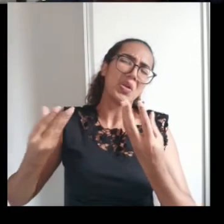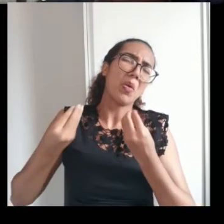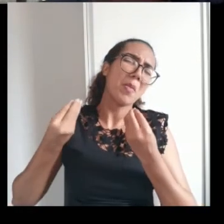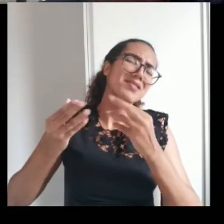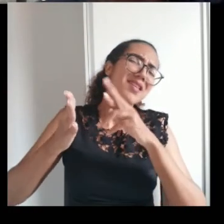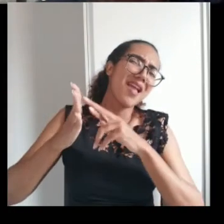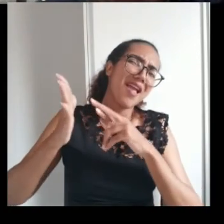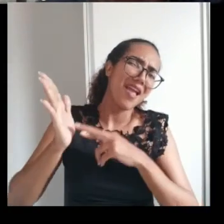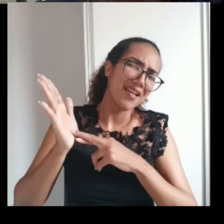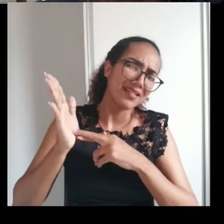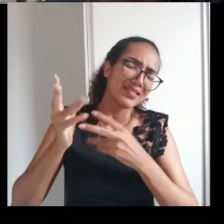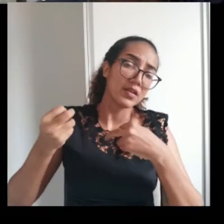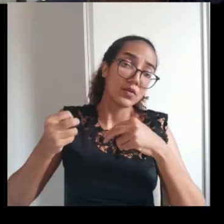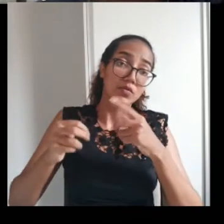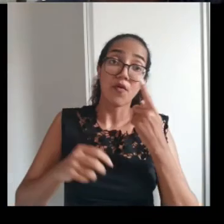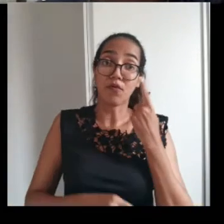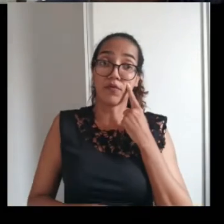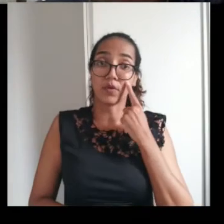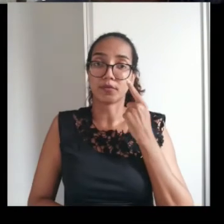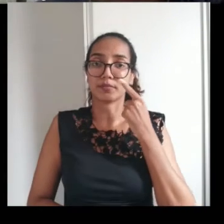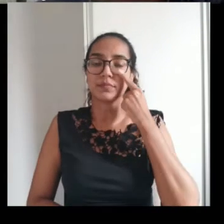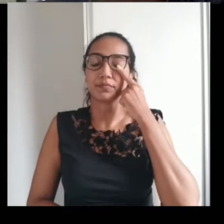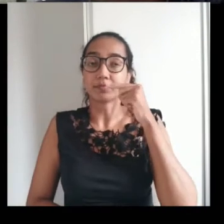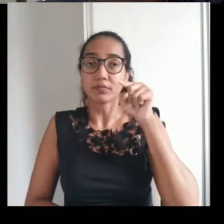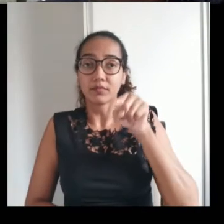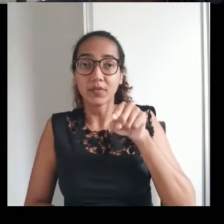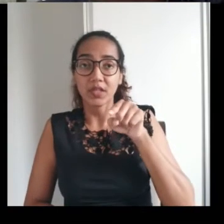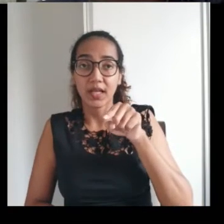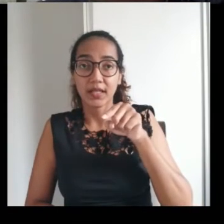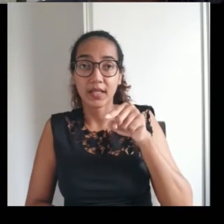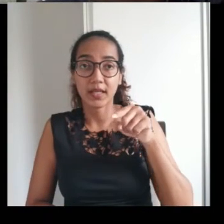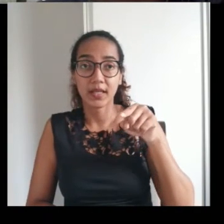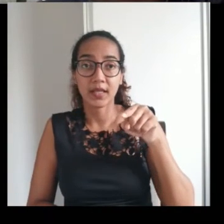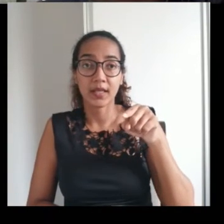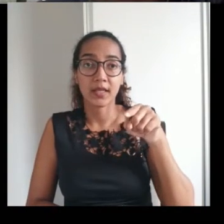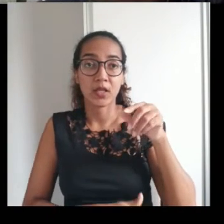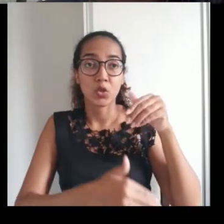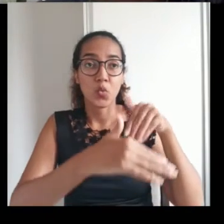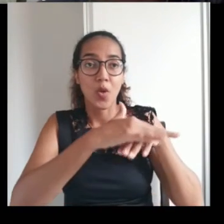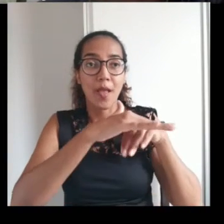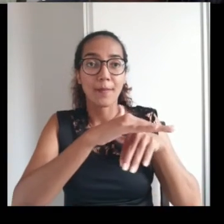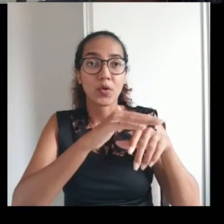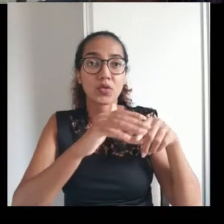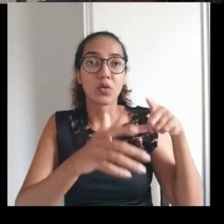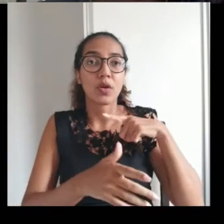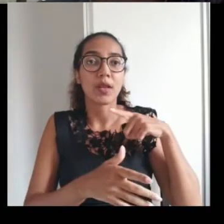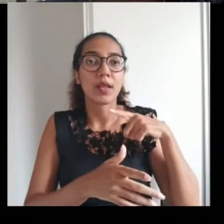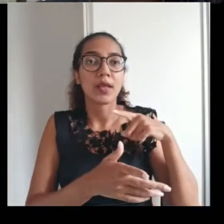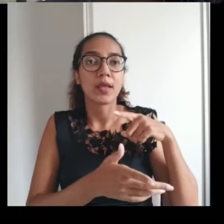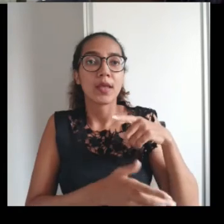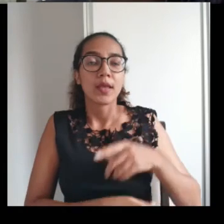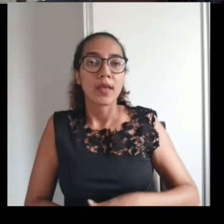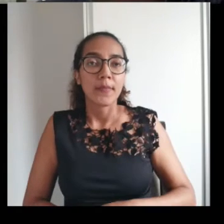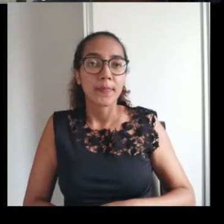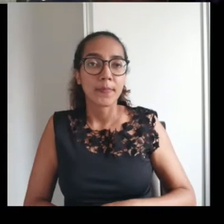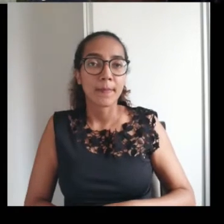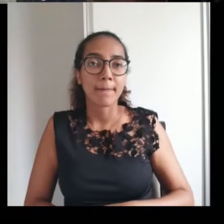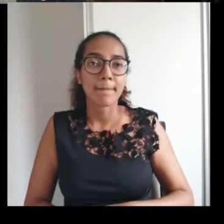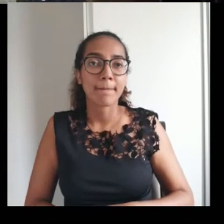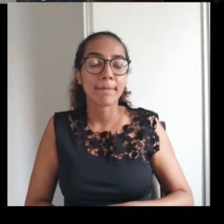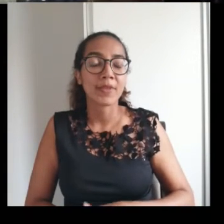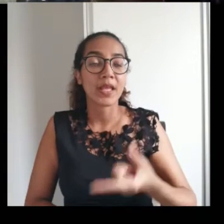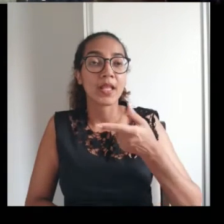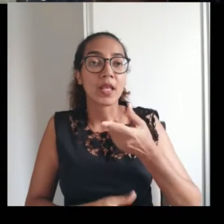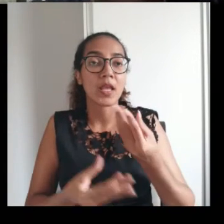o repositório contas array, ele implementa as operações de CRUD, né? De manipular coleções de objetos. Eu não